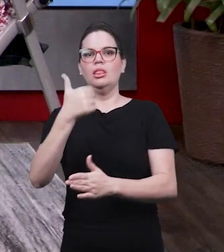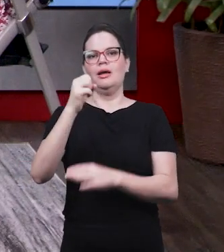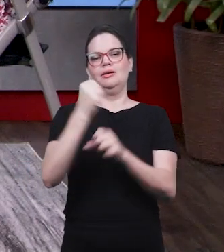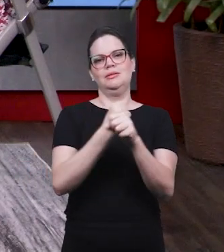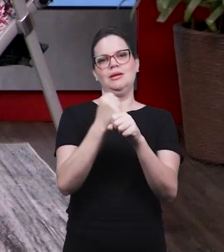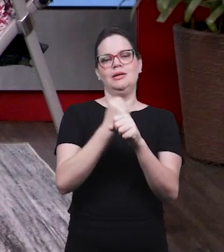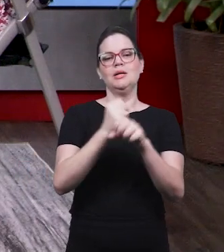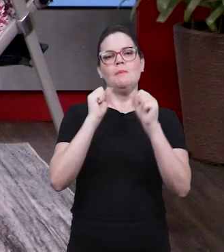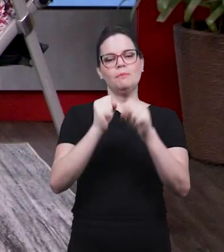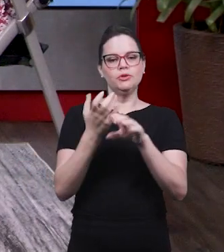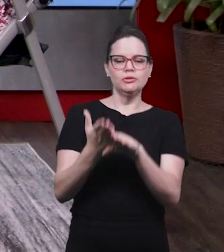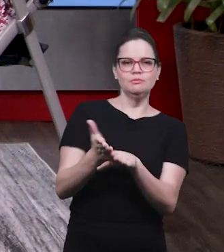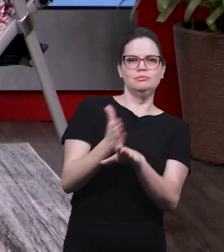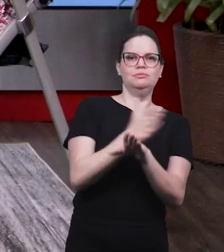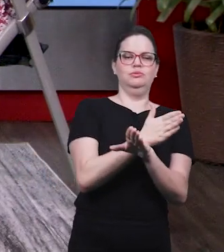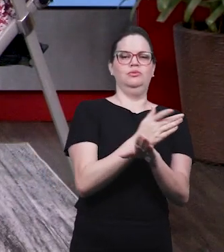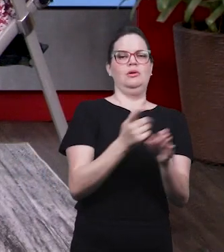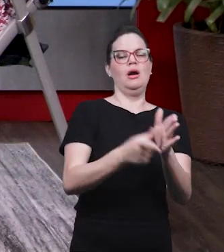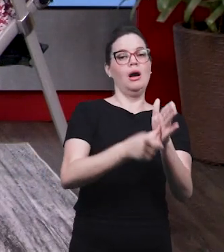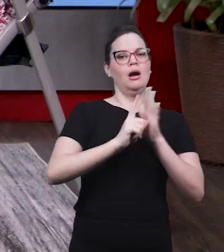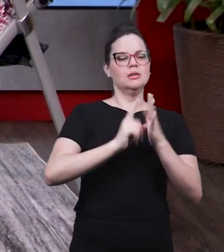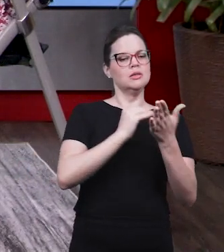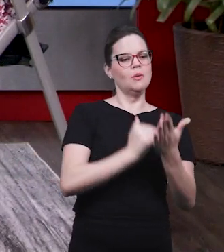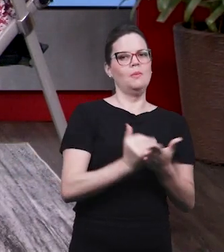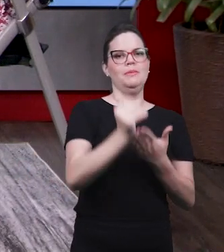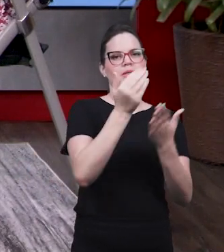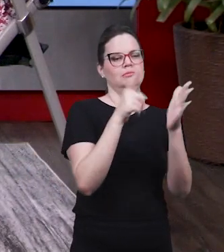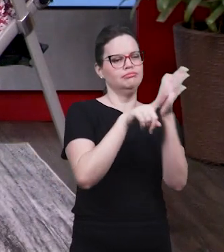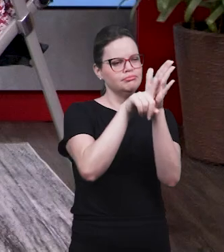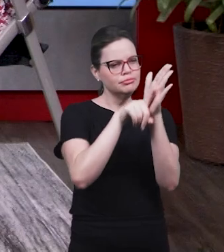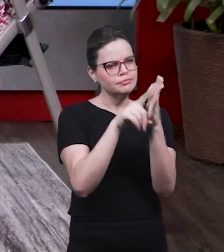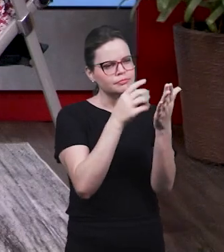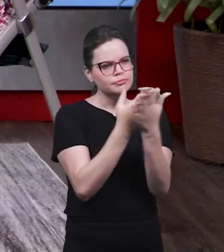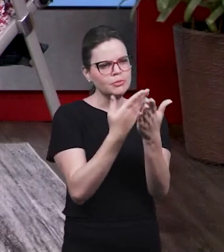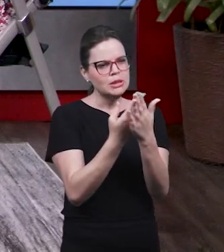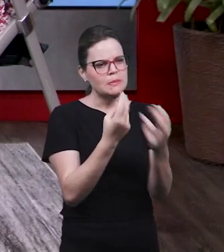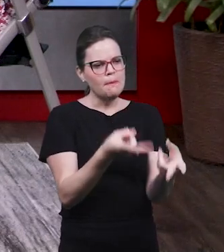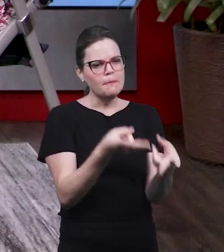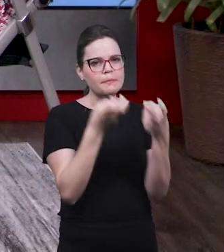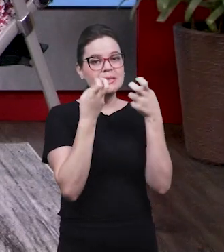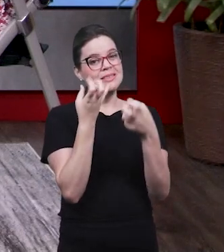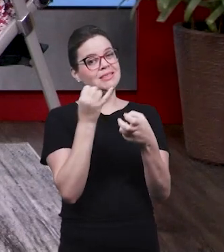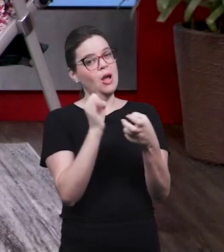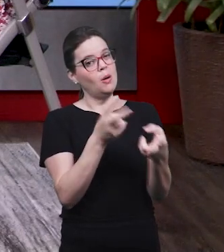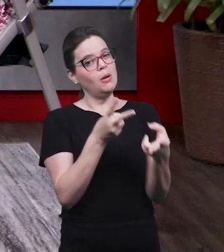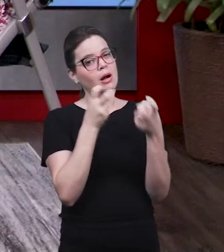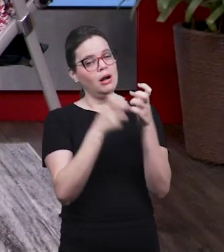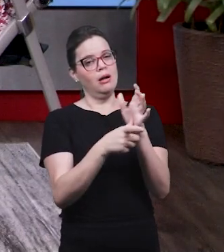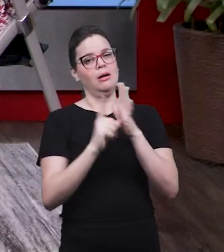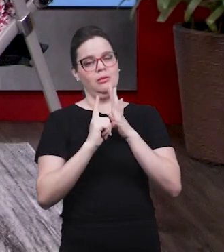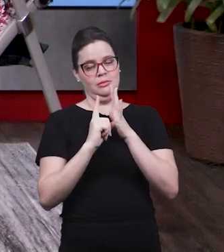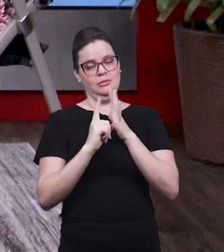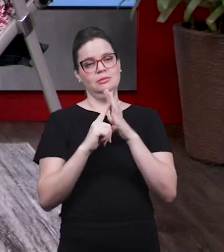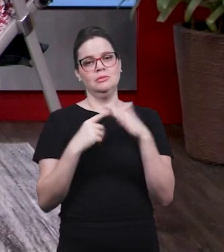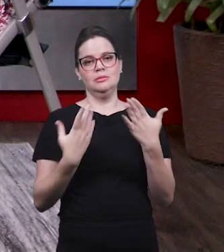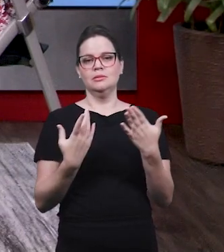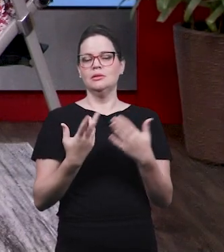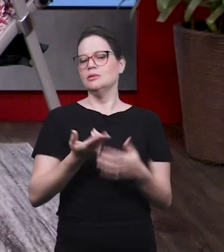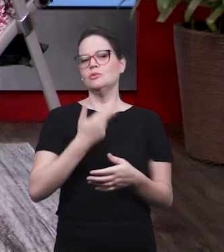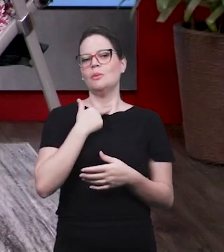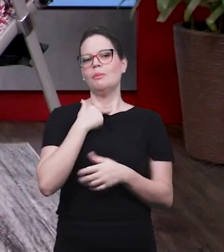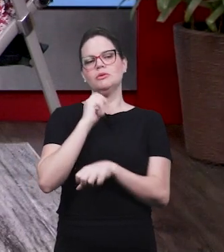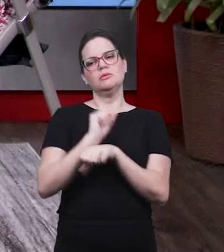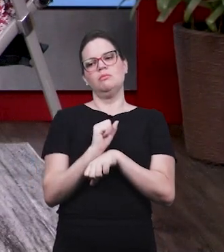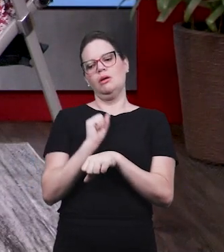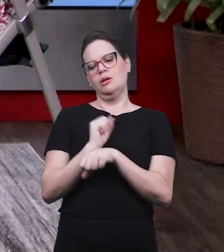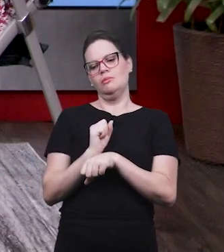aquele cérebro se desenvolver o máximo que ele puder, da melhor forma, né? Uhum. Então é importante não esperar demais.